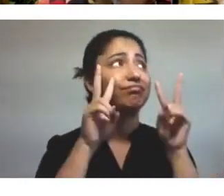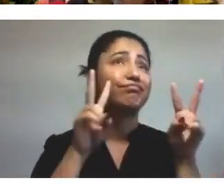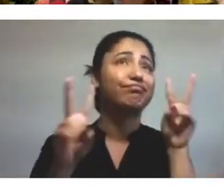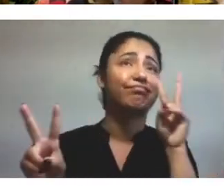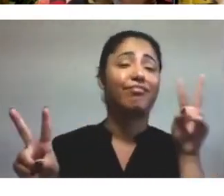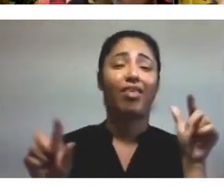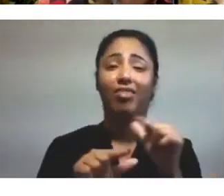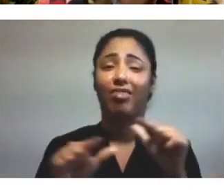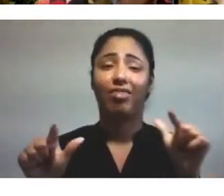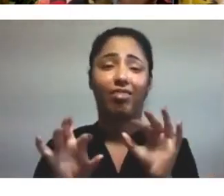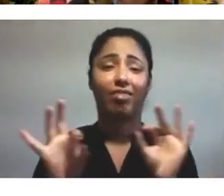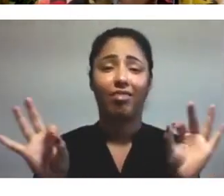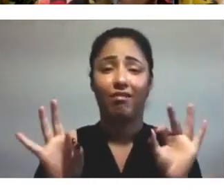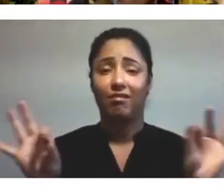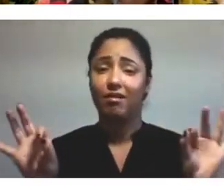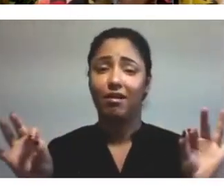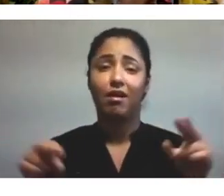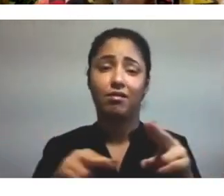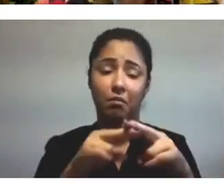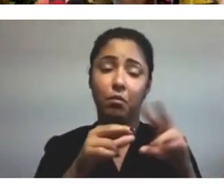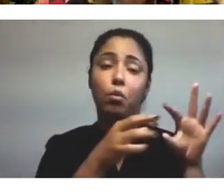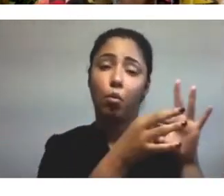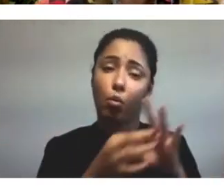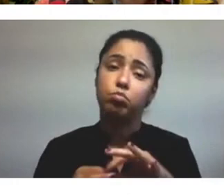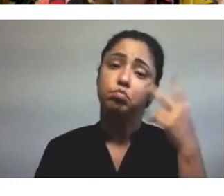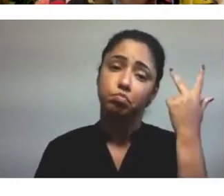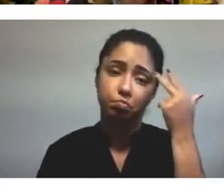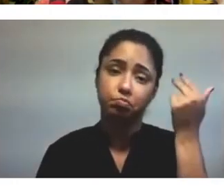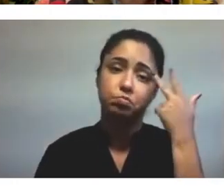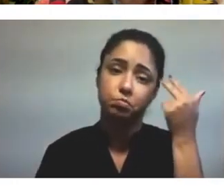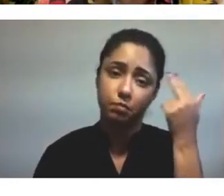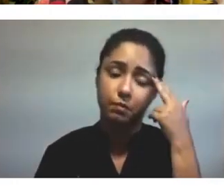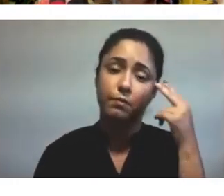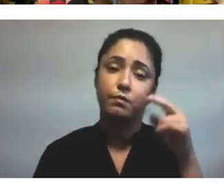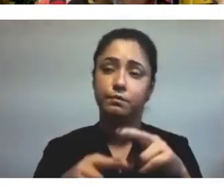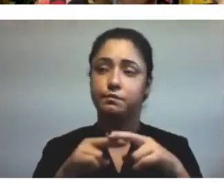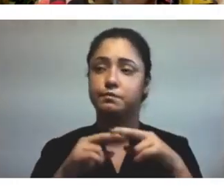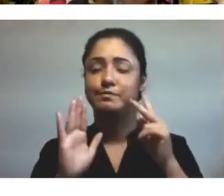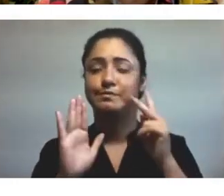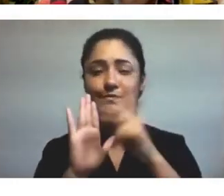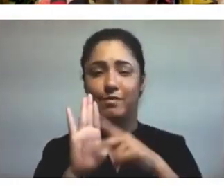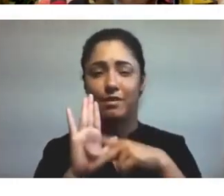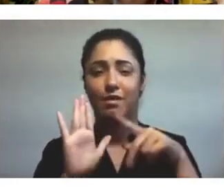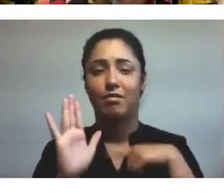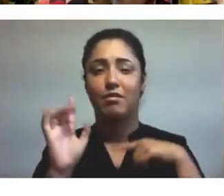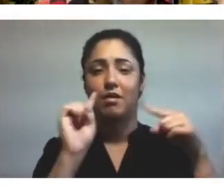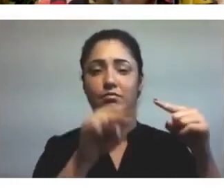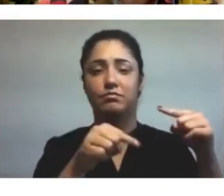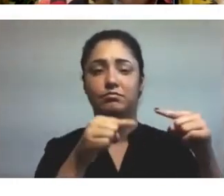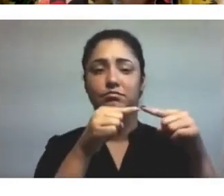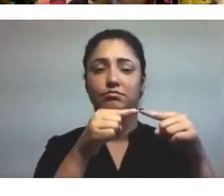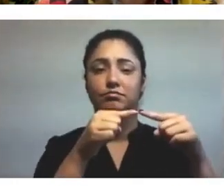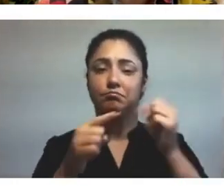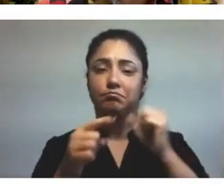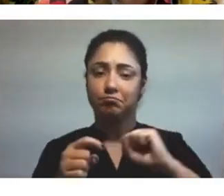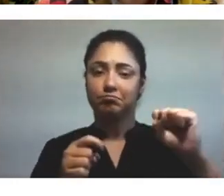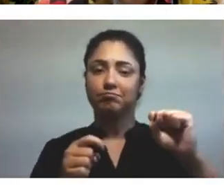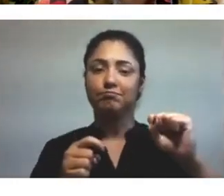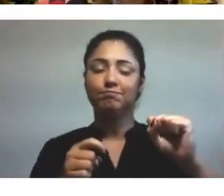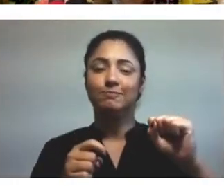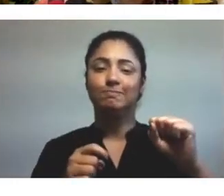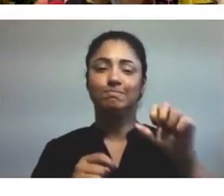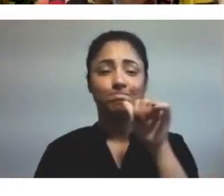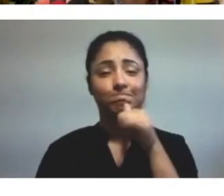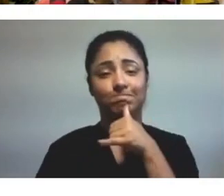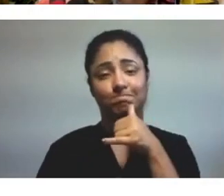vazio, né? Então, esse é um contexto comum. E o nosso projeto tem por objetivo combater esse desânimo, esse